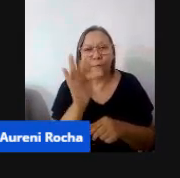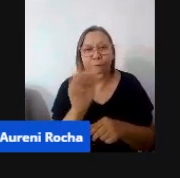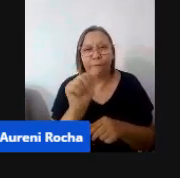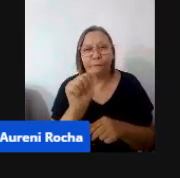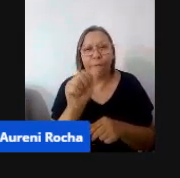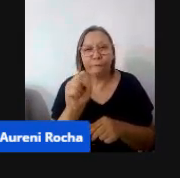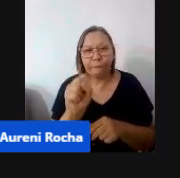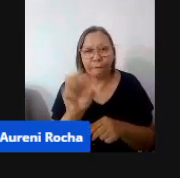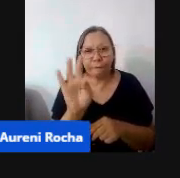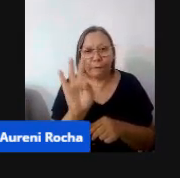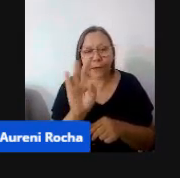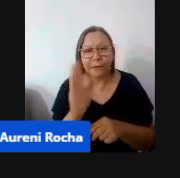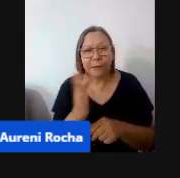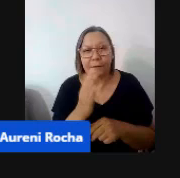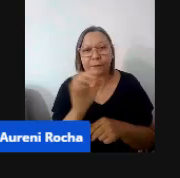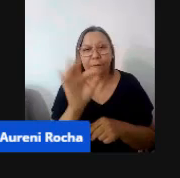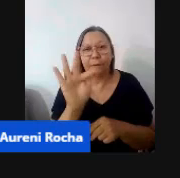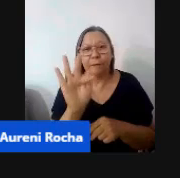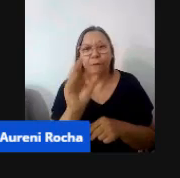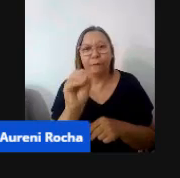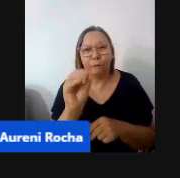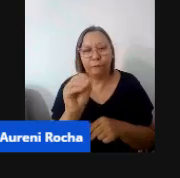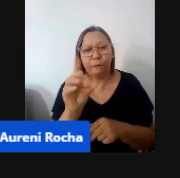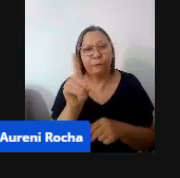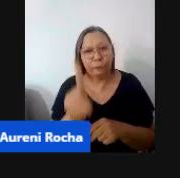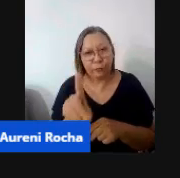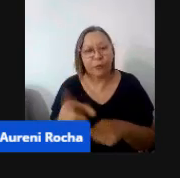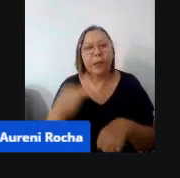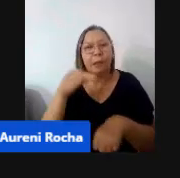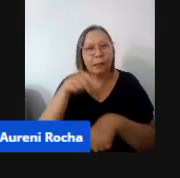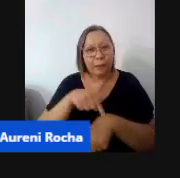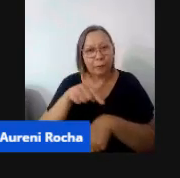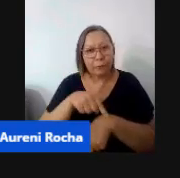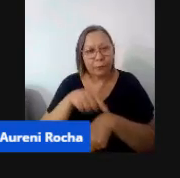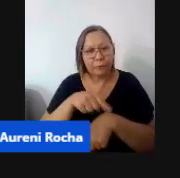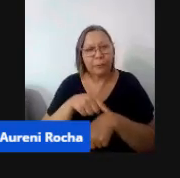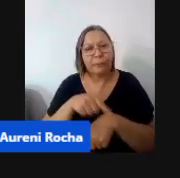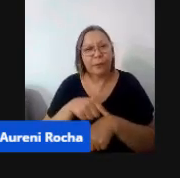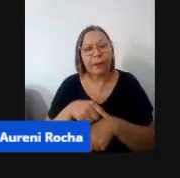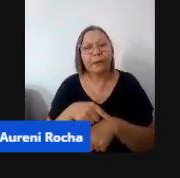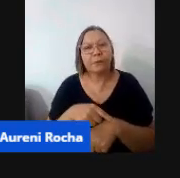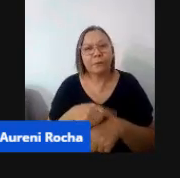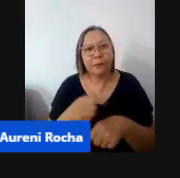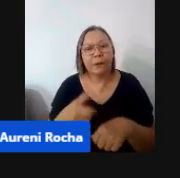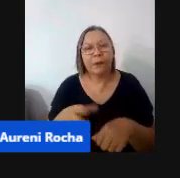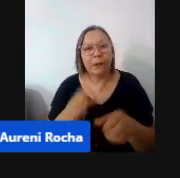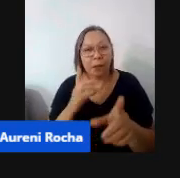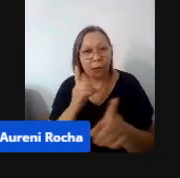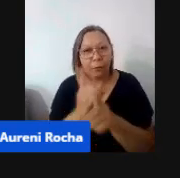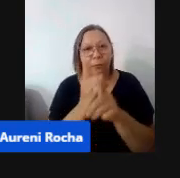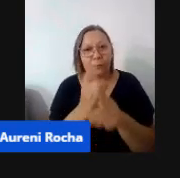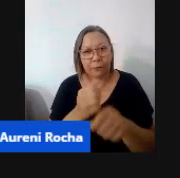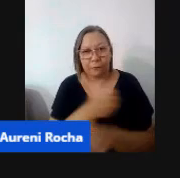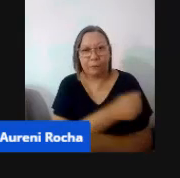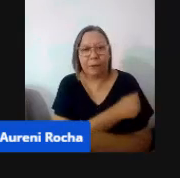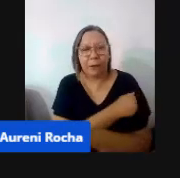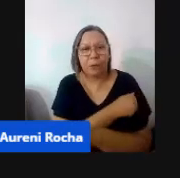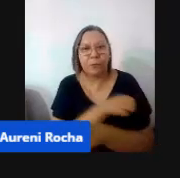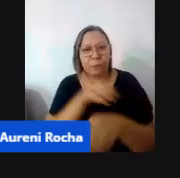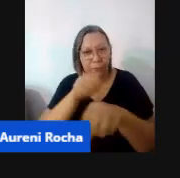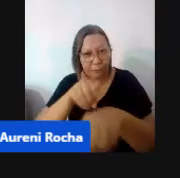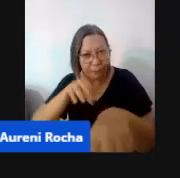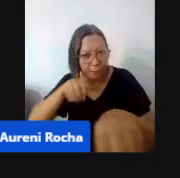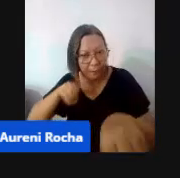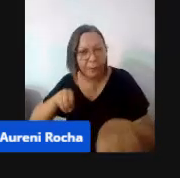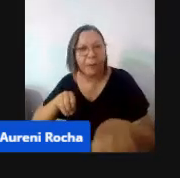né? Nós temos alguns momentos que a gente encontra online com os alunos e outros momentos que eles têm acesso ao conteúdo. E nesse